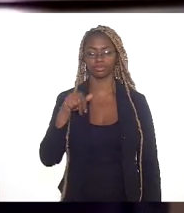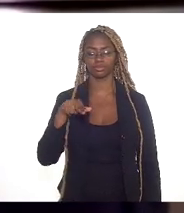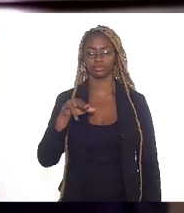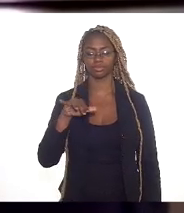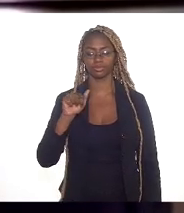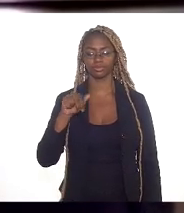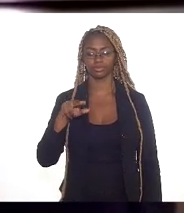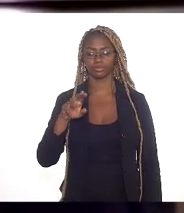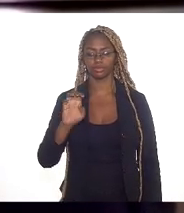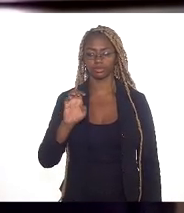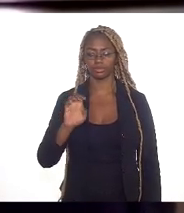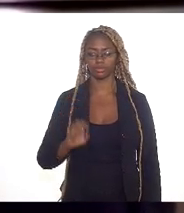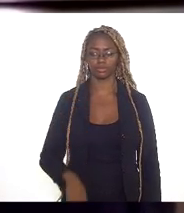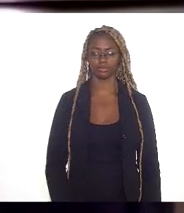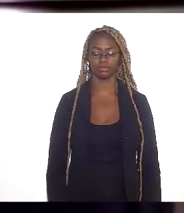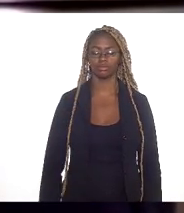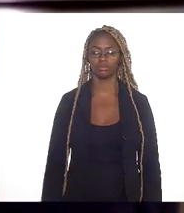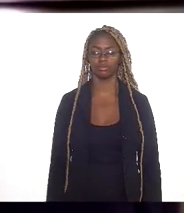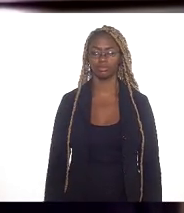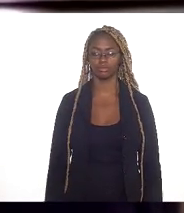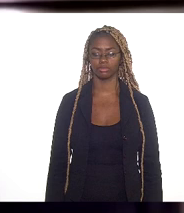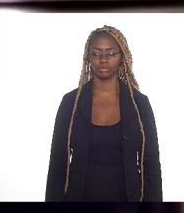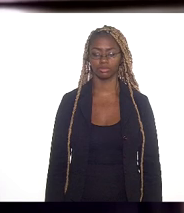Deputada Franciane Mota.